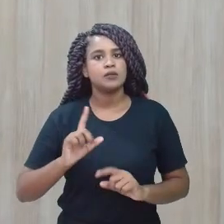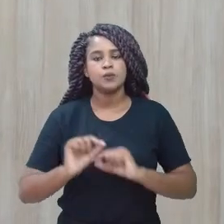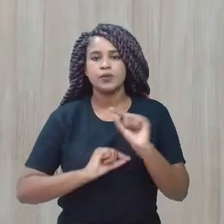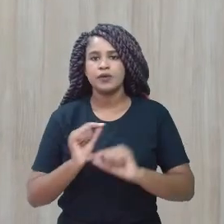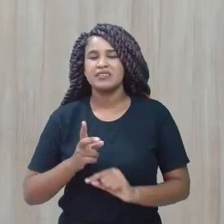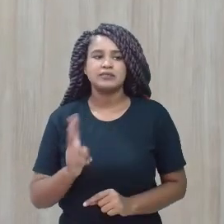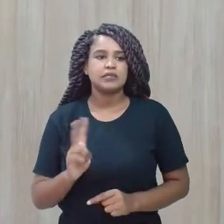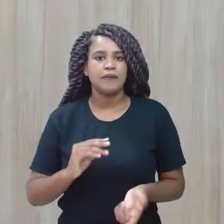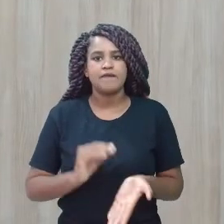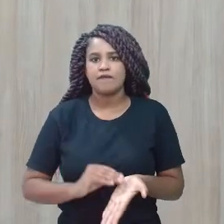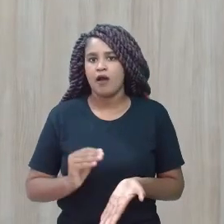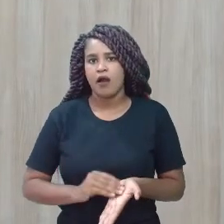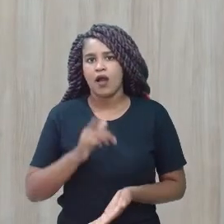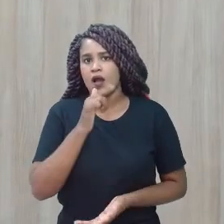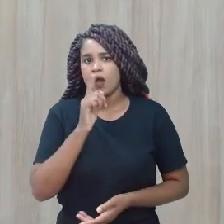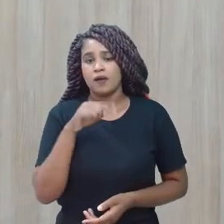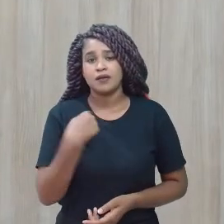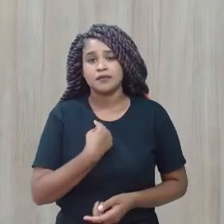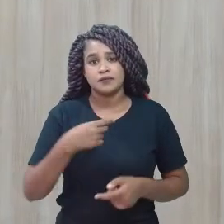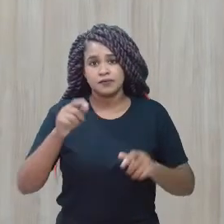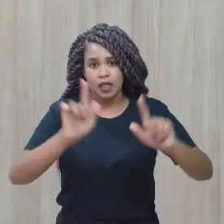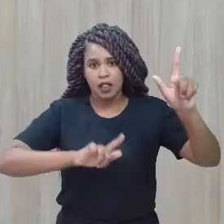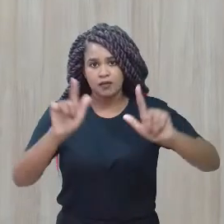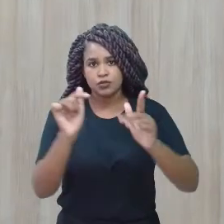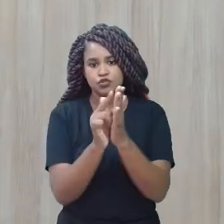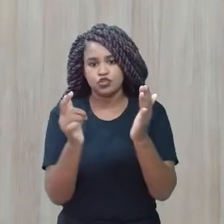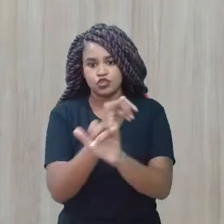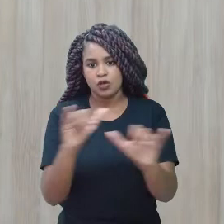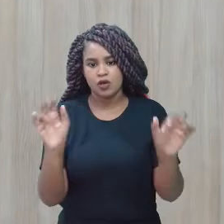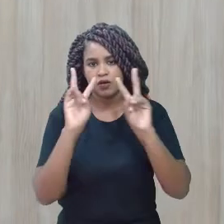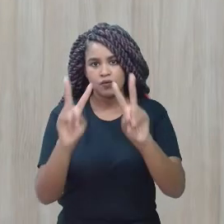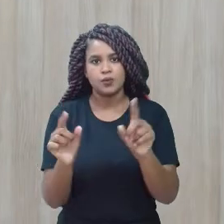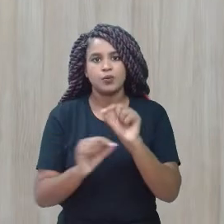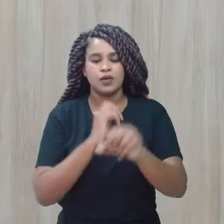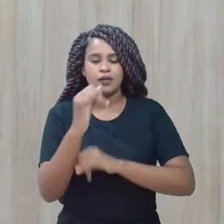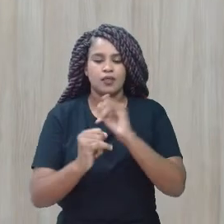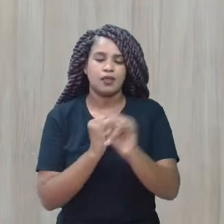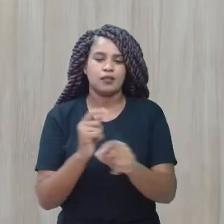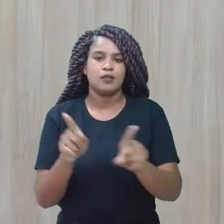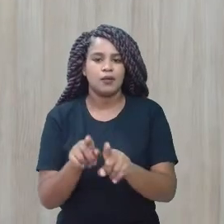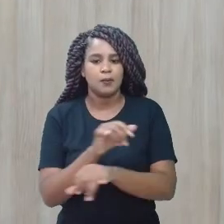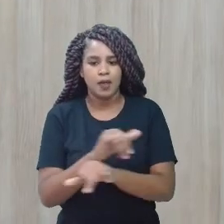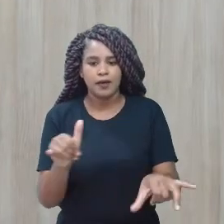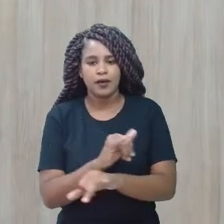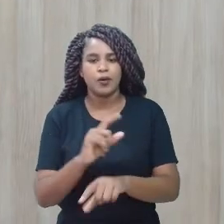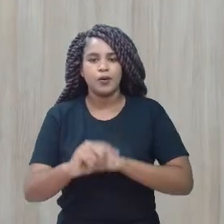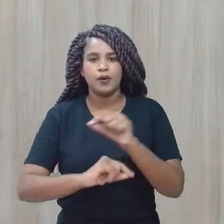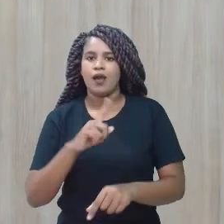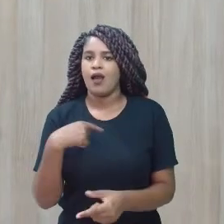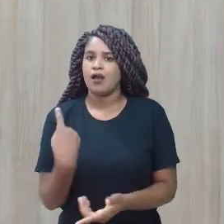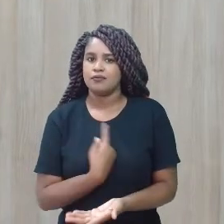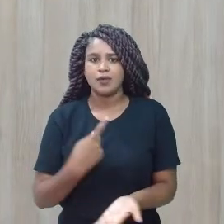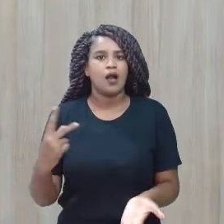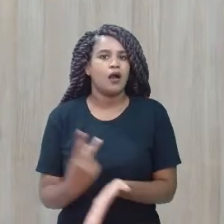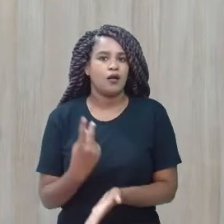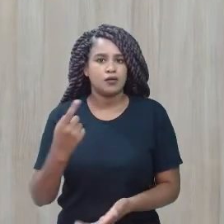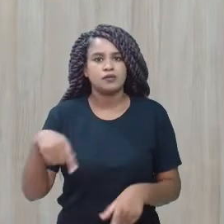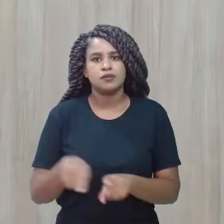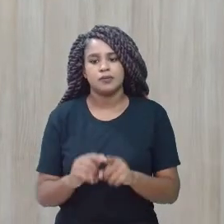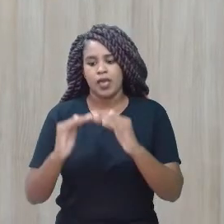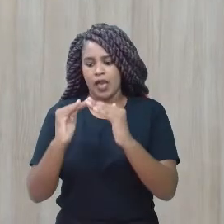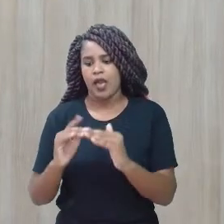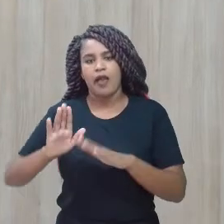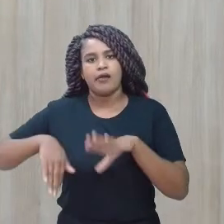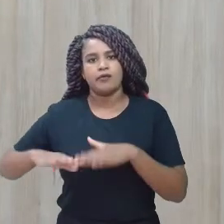várias vezes, né? A gente escuta aí nas notícias, enfim, vê na internet, a gente passa por isso também nas nossas casas,